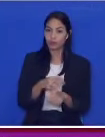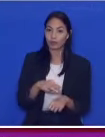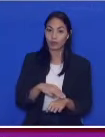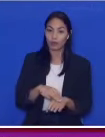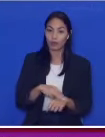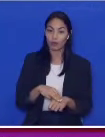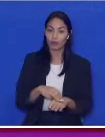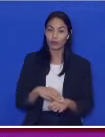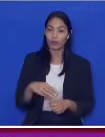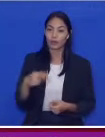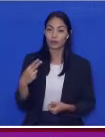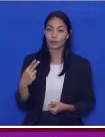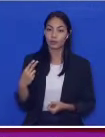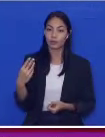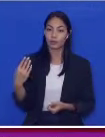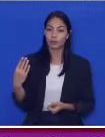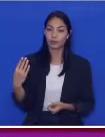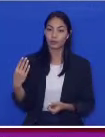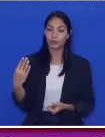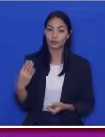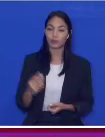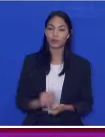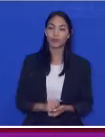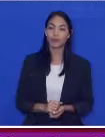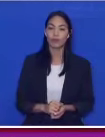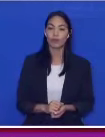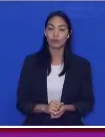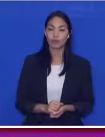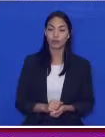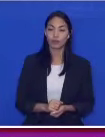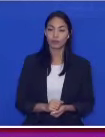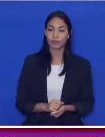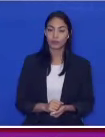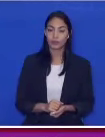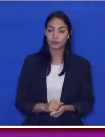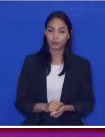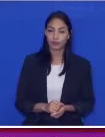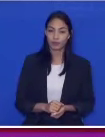número 24. Marrom 24.